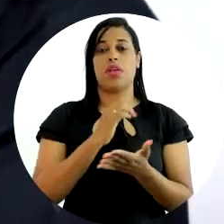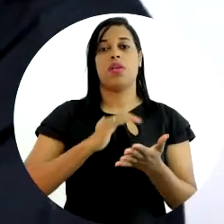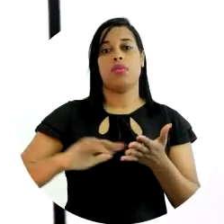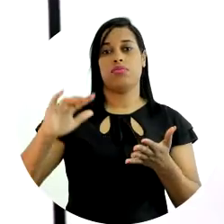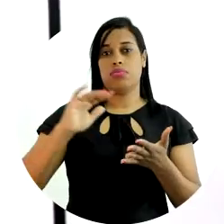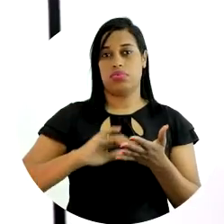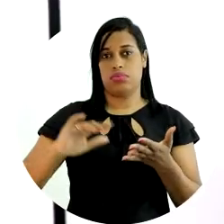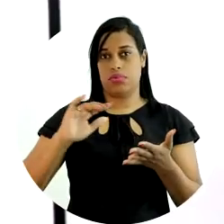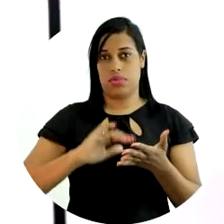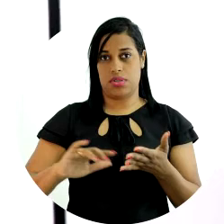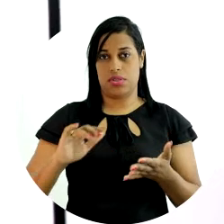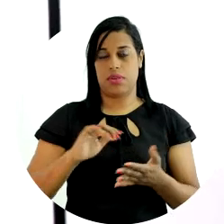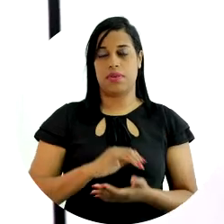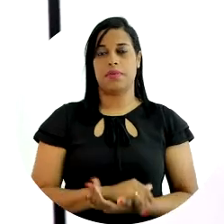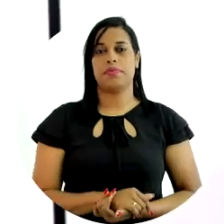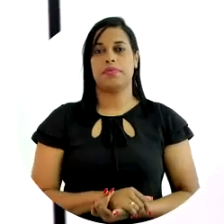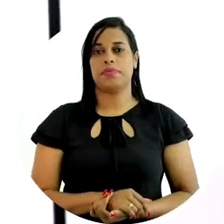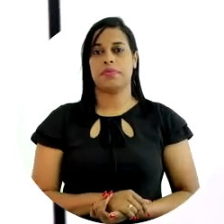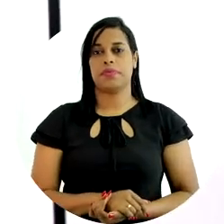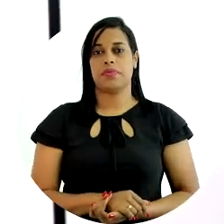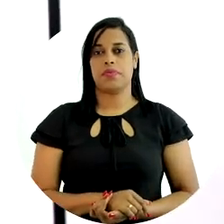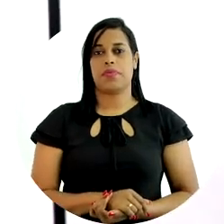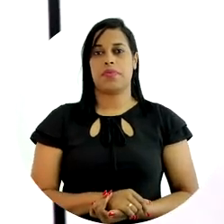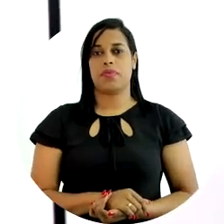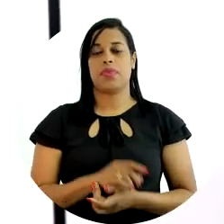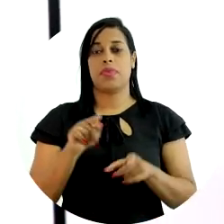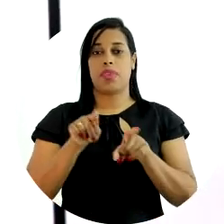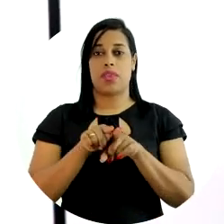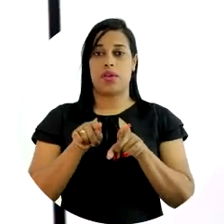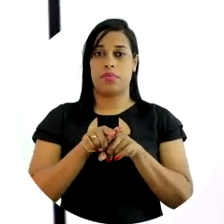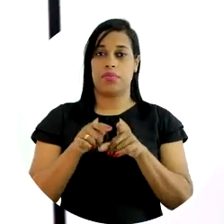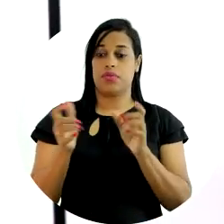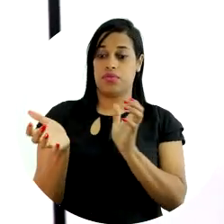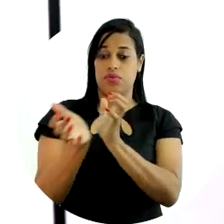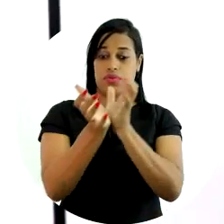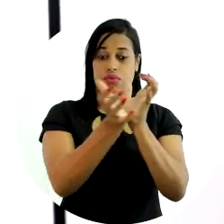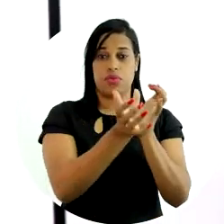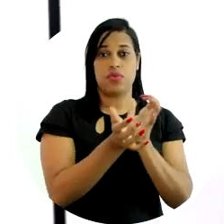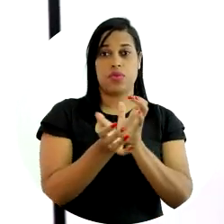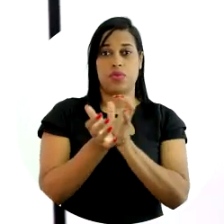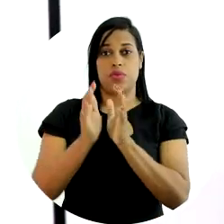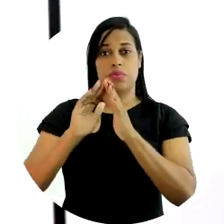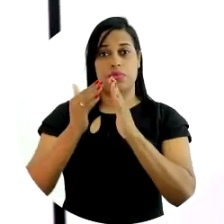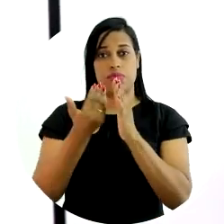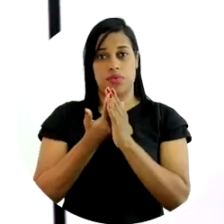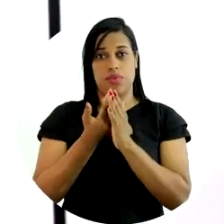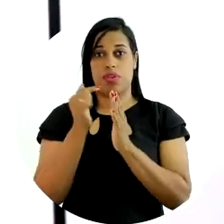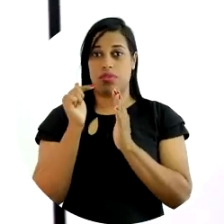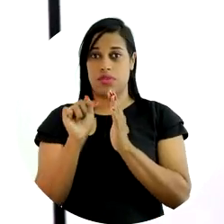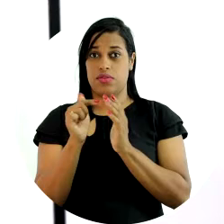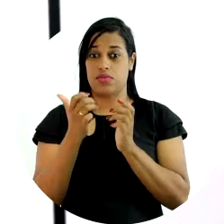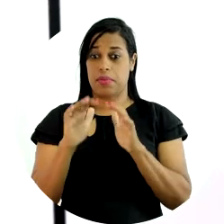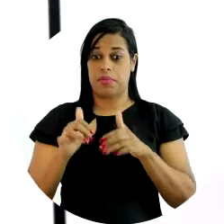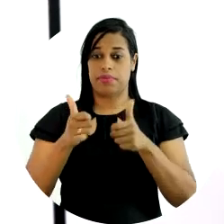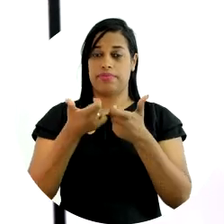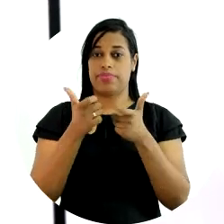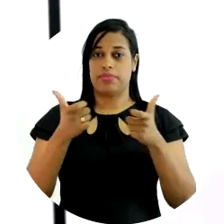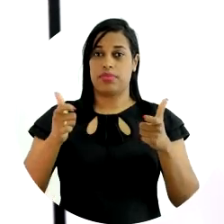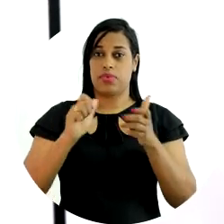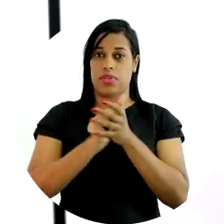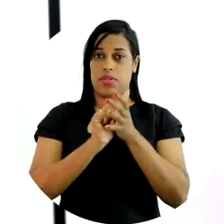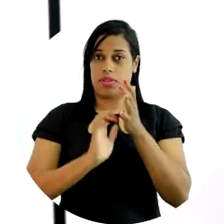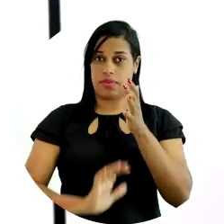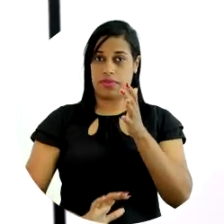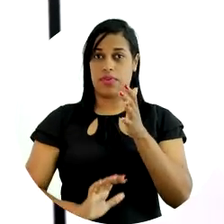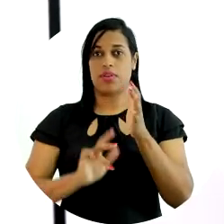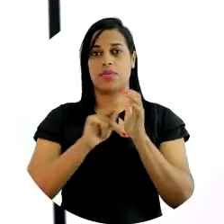que são os funcionários de secretaria. Com a proclamação da República, surgiram os grupos escolares, que eles ampliaram